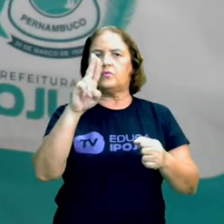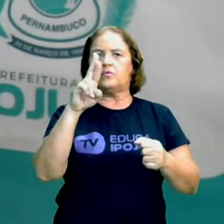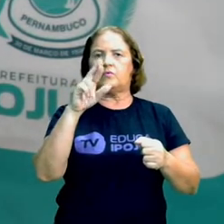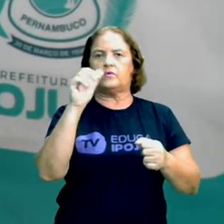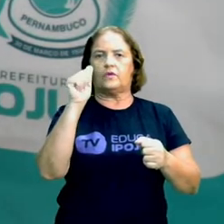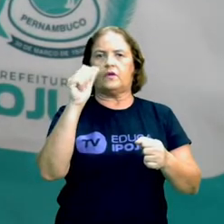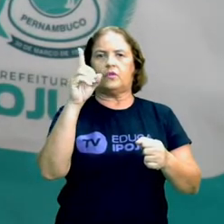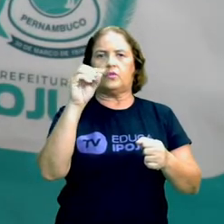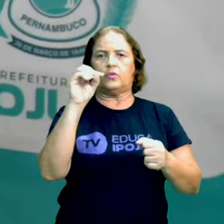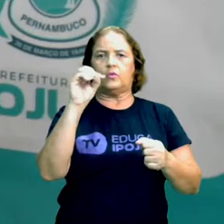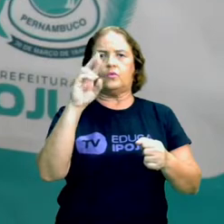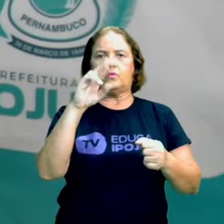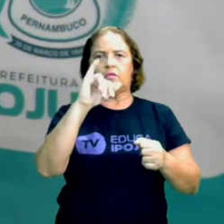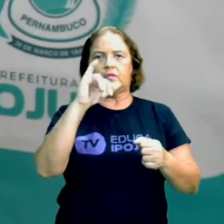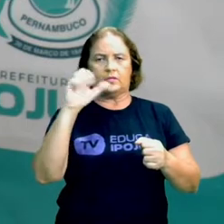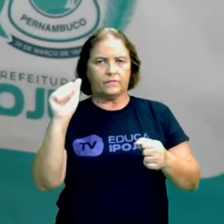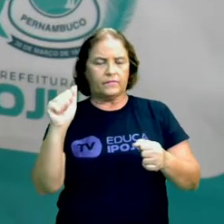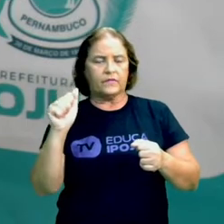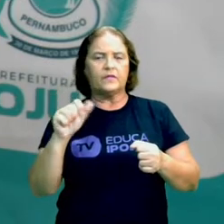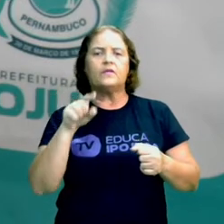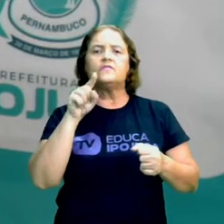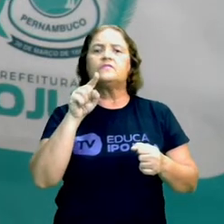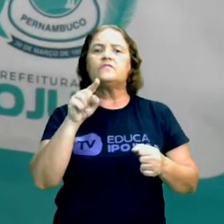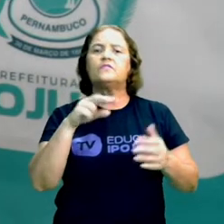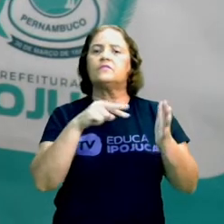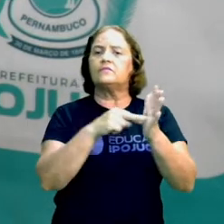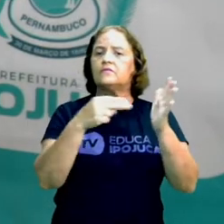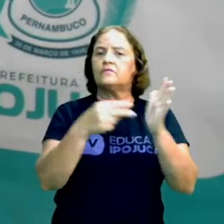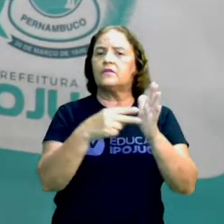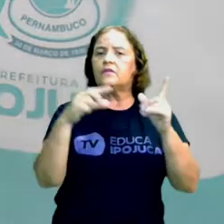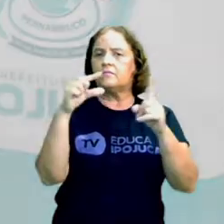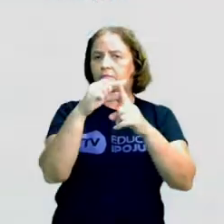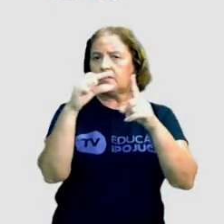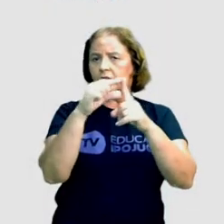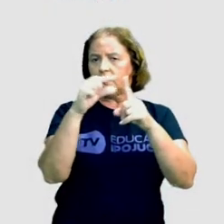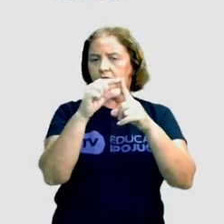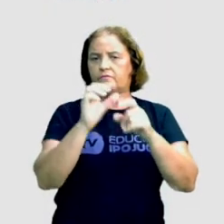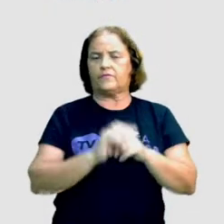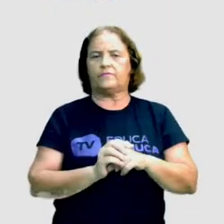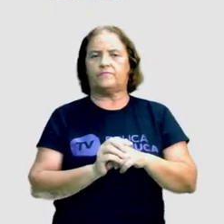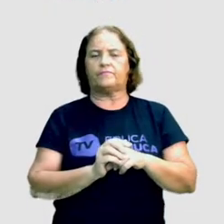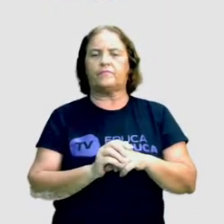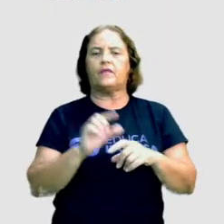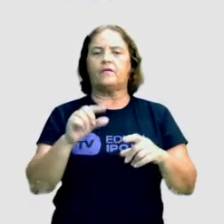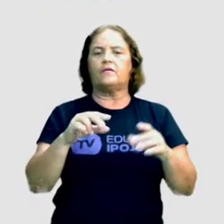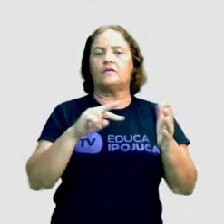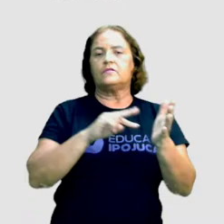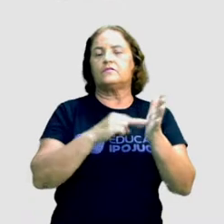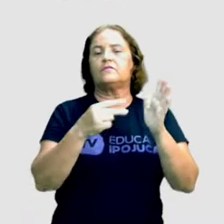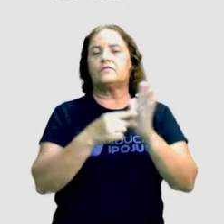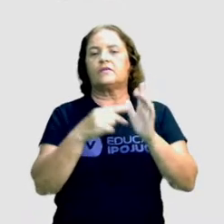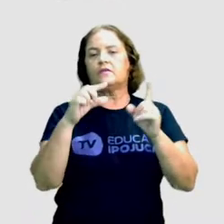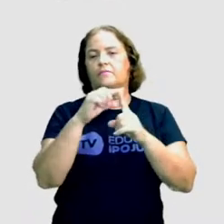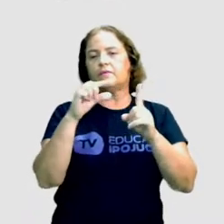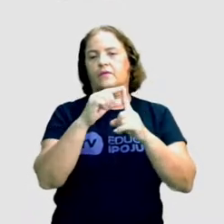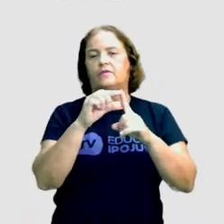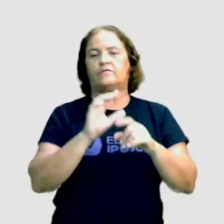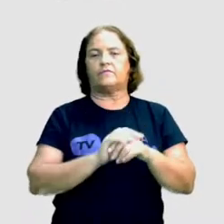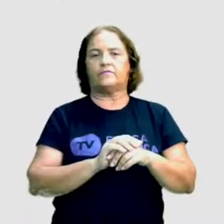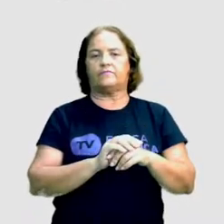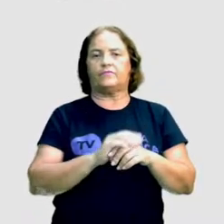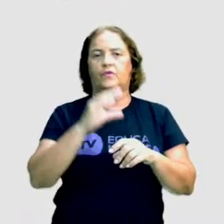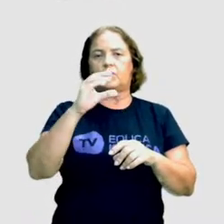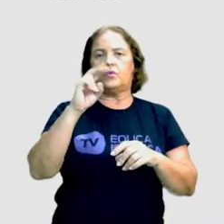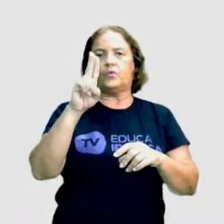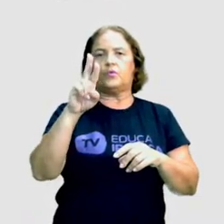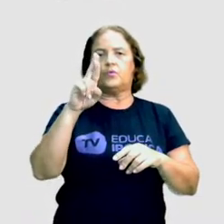quer o significado de alguma palavra, né? Aqui eu coloquei significado da palavra curadoria. Apareceram aí, ó,